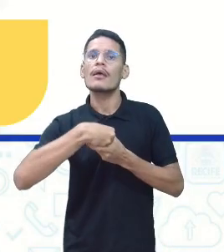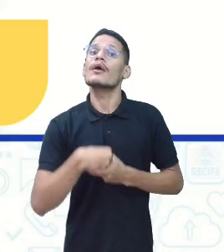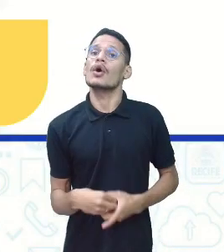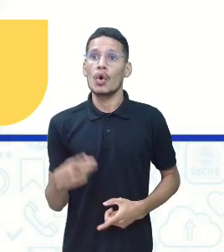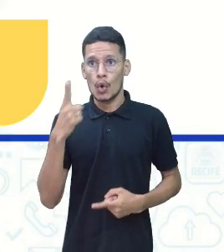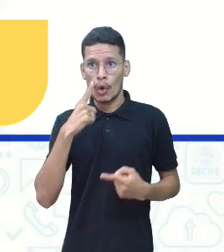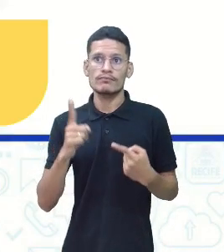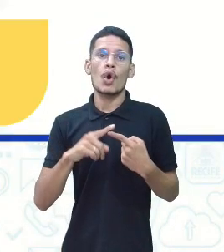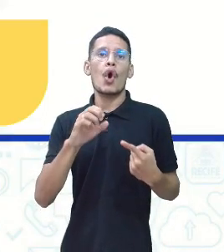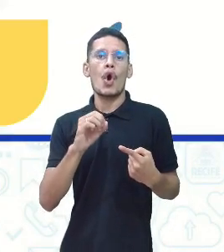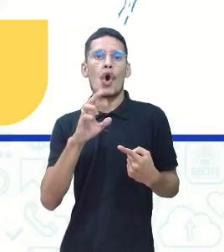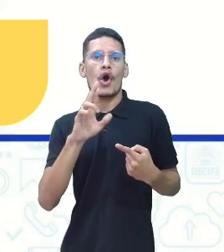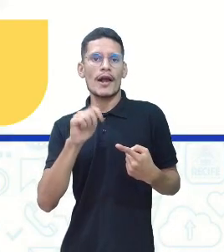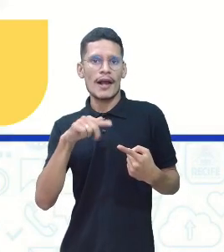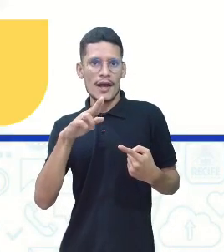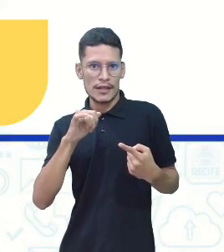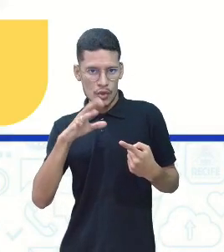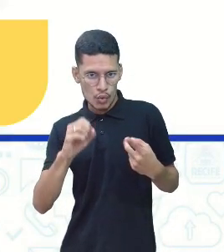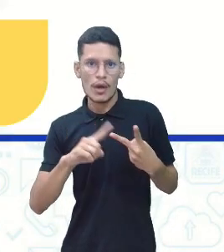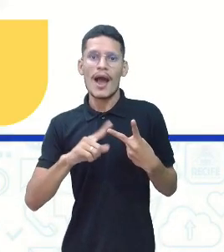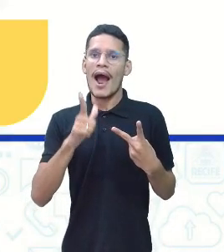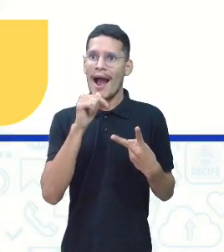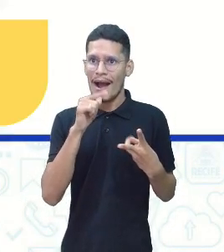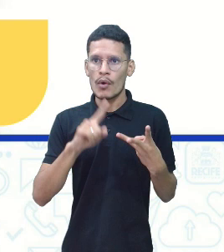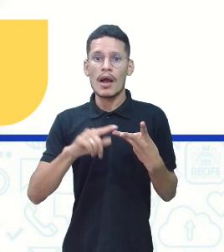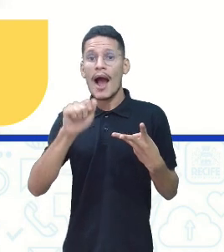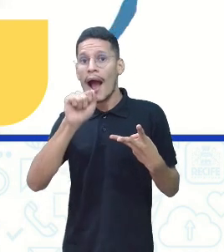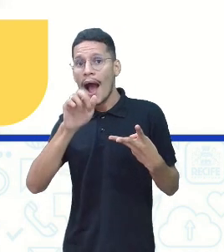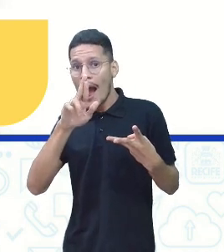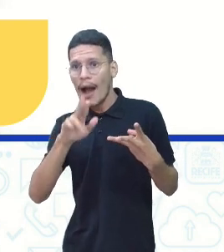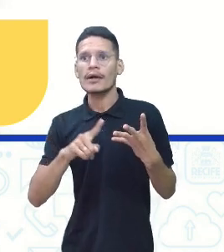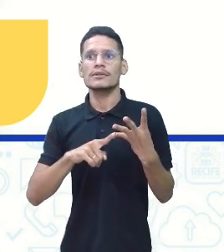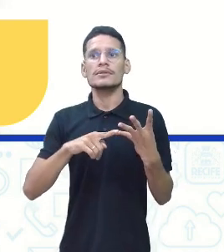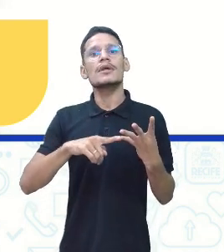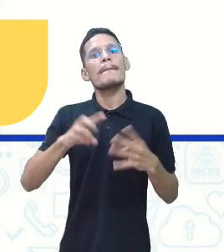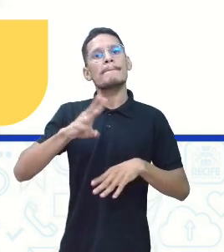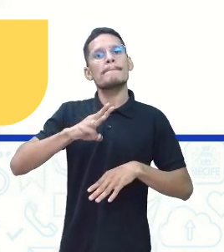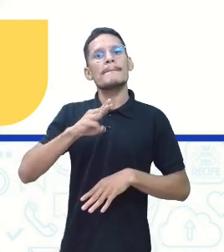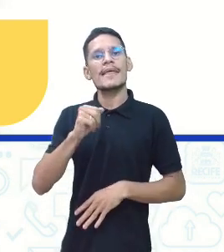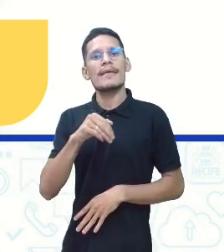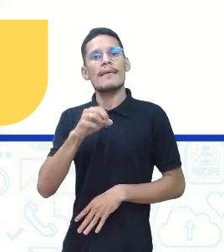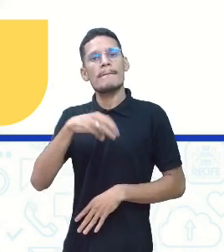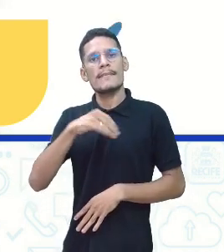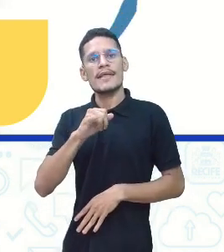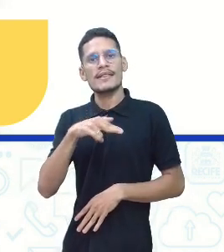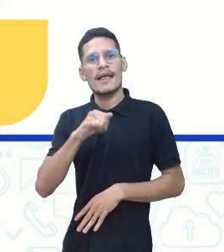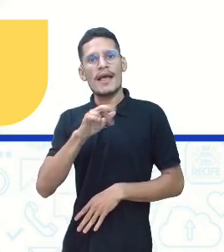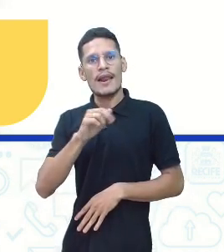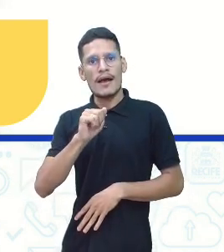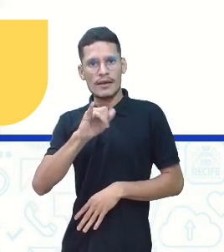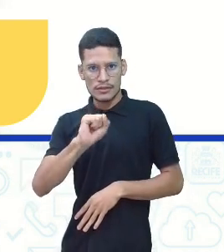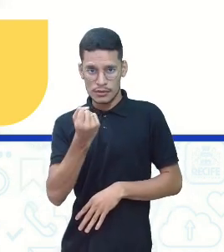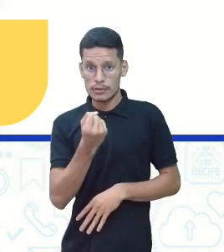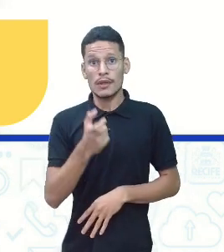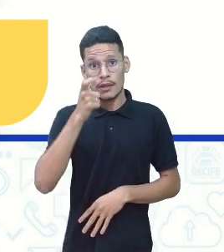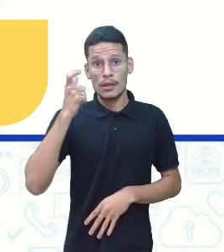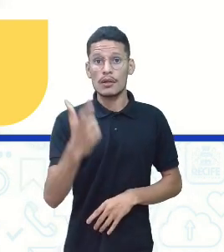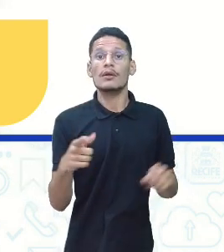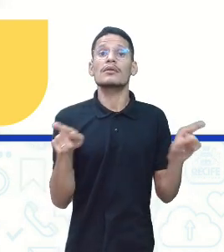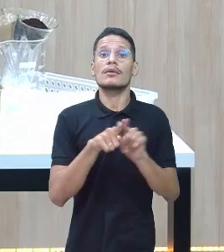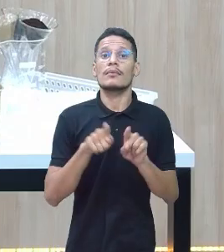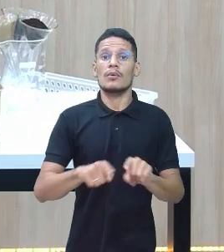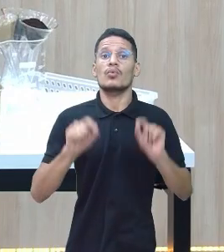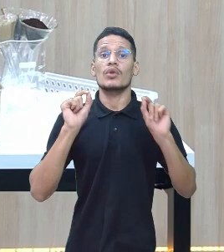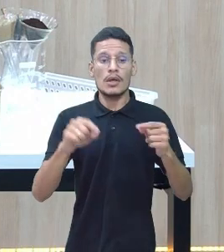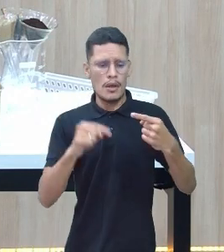tem matéria orgânica, que tem a água, tem o ar e tem minerais. É interessante que a partir da quantidade